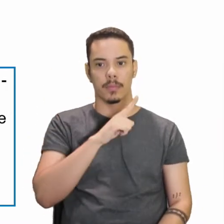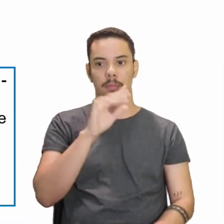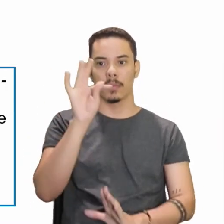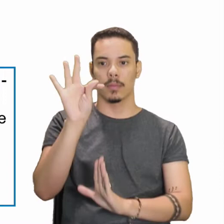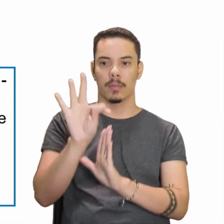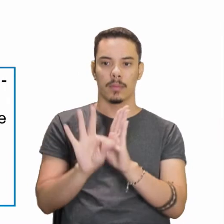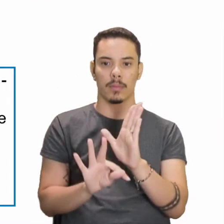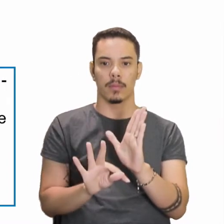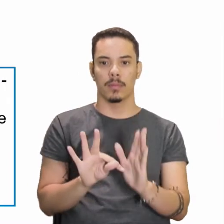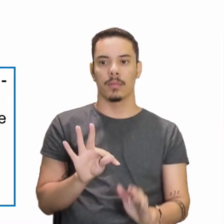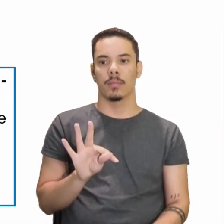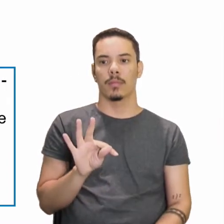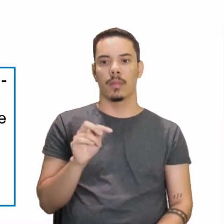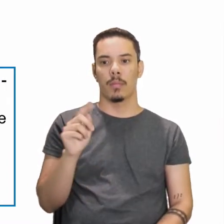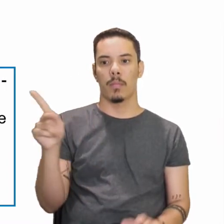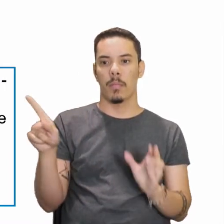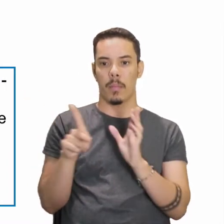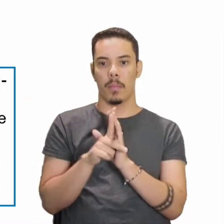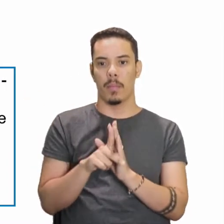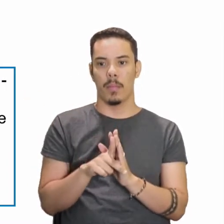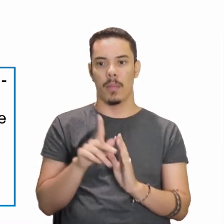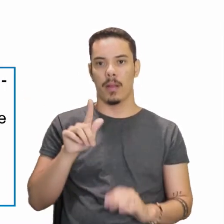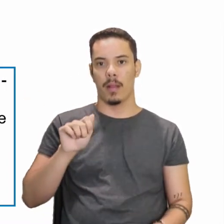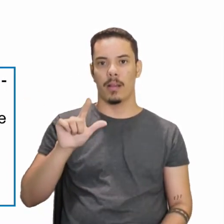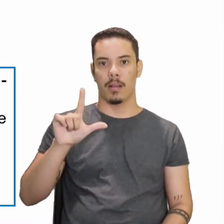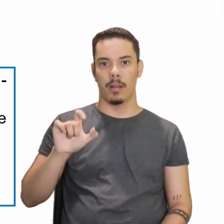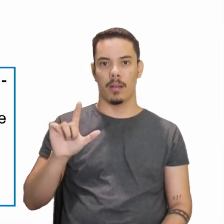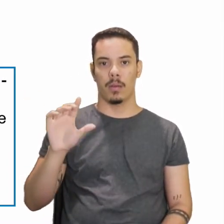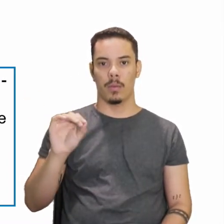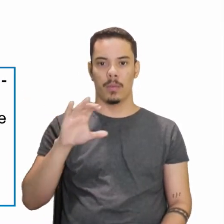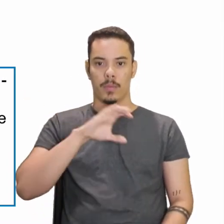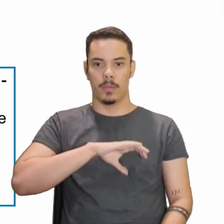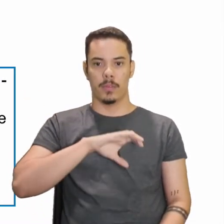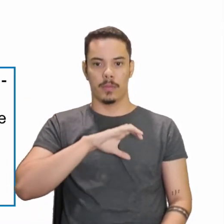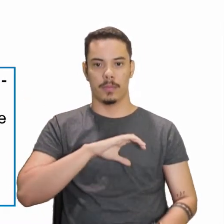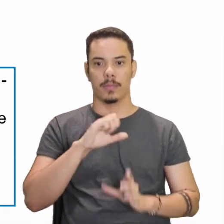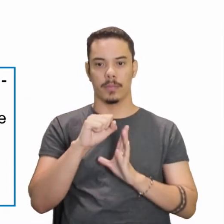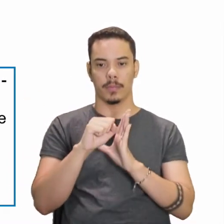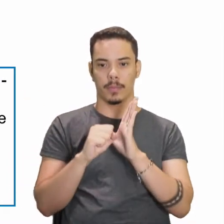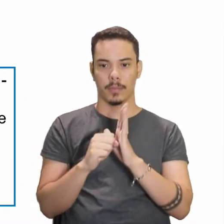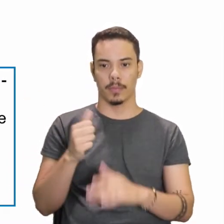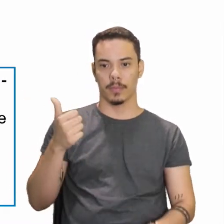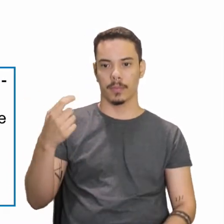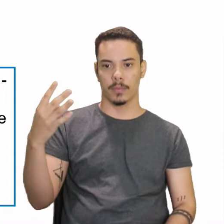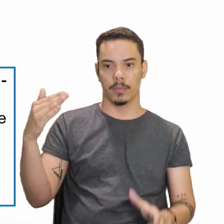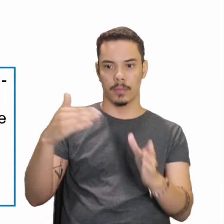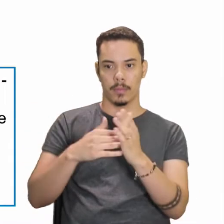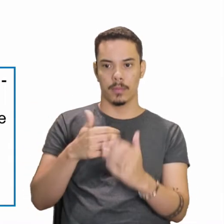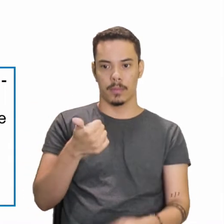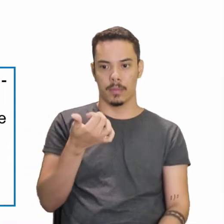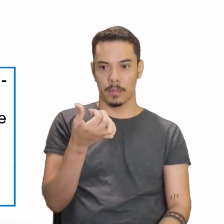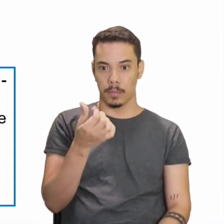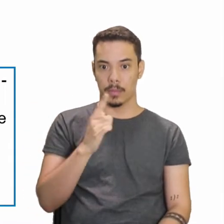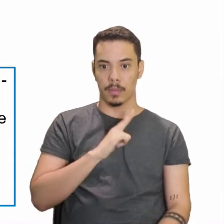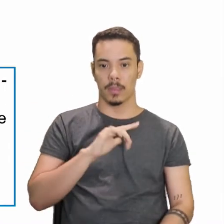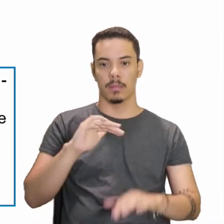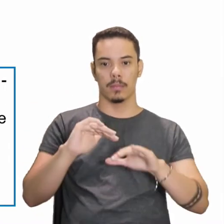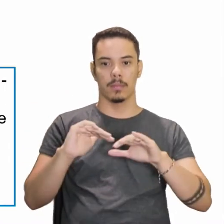textos em galego-português. E do século XIV ao século XVI, nós vamos ter